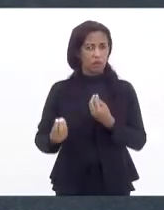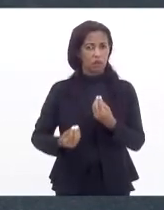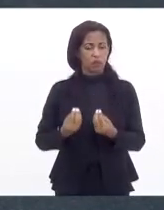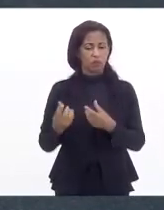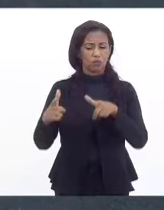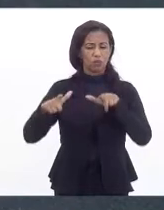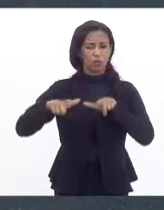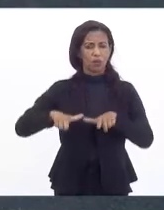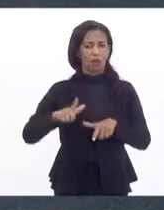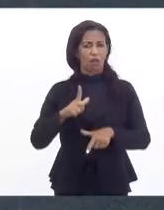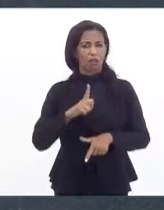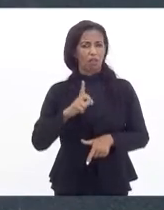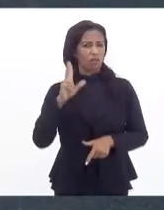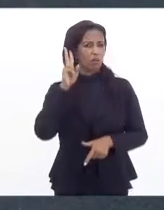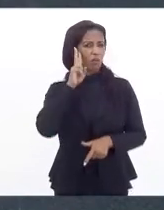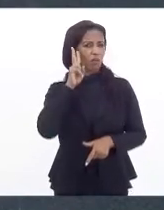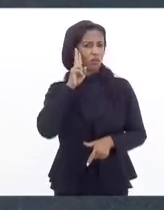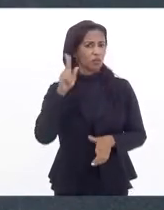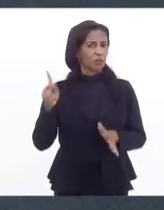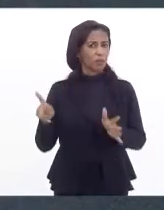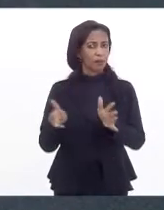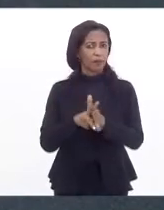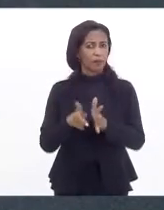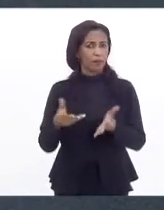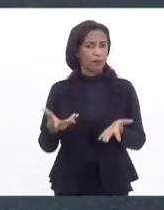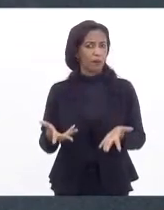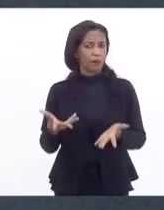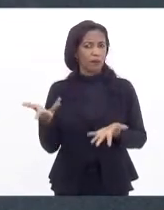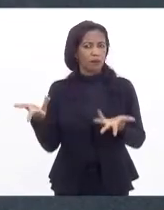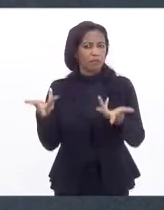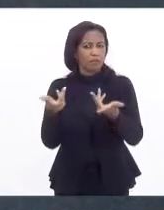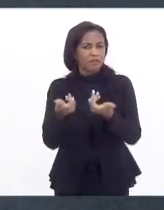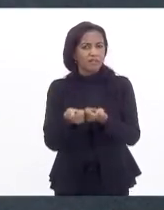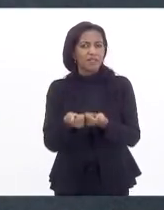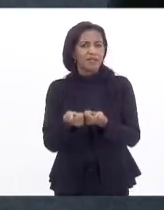um local que tem uma história por si só, que tem uma história linda de